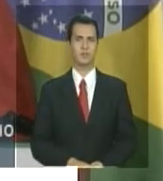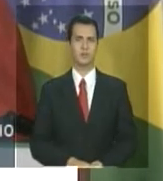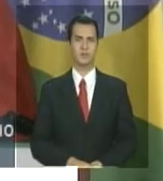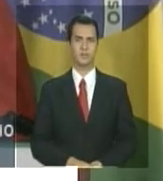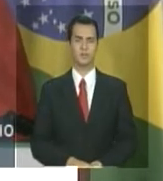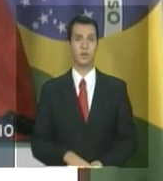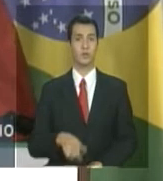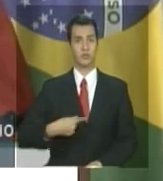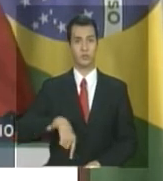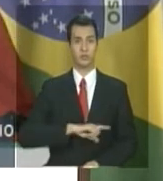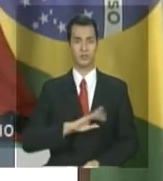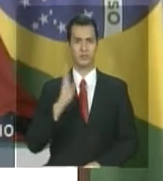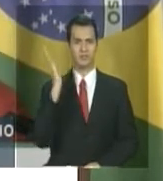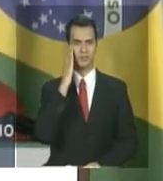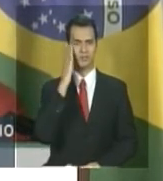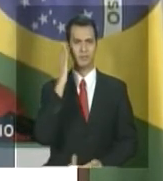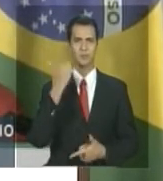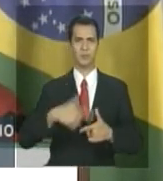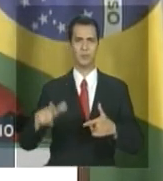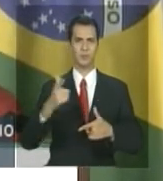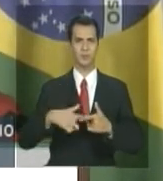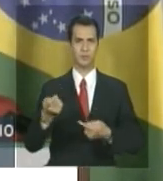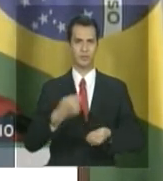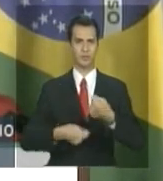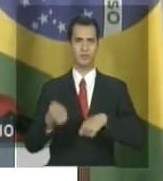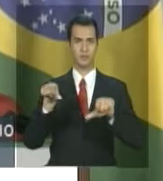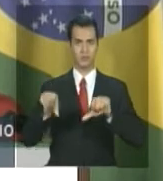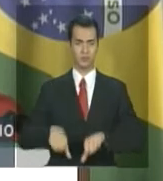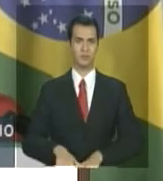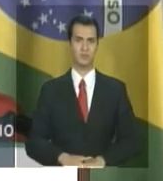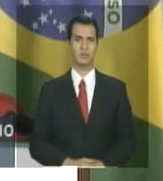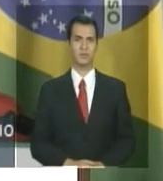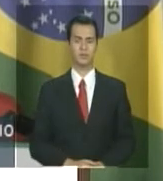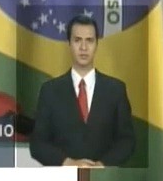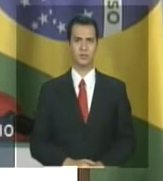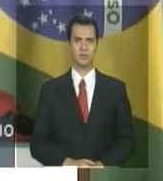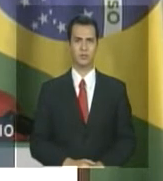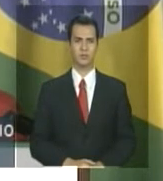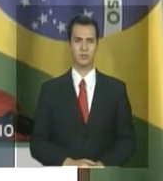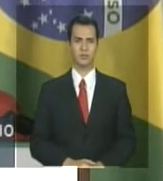crise internacional, ela impõe a...